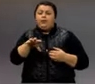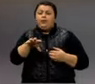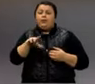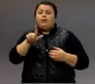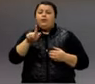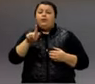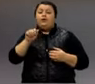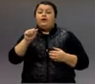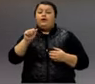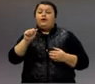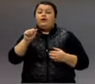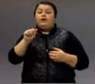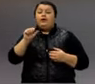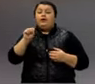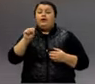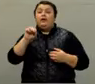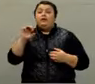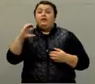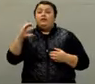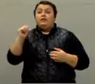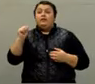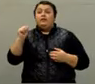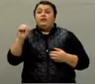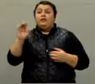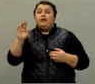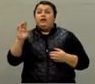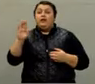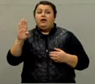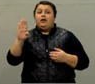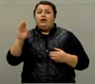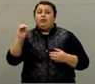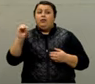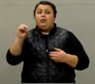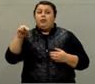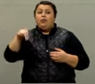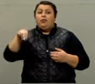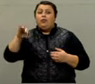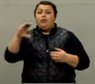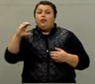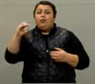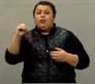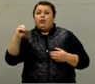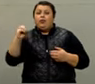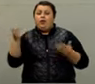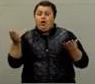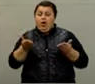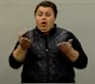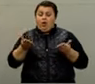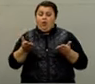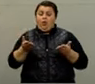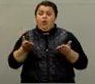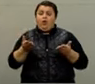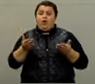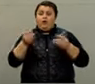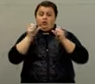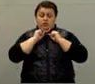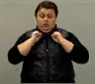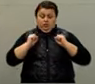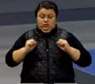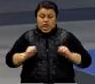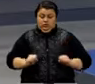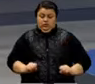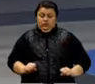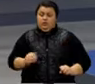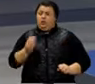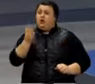próximo sistema é o sistema digestório. O sistema digestório, nós vamos estar aqui